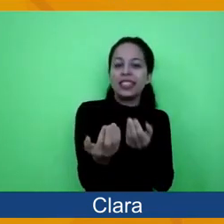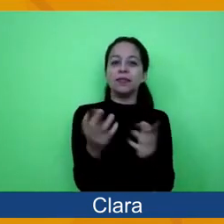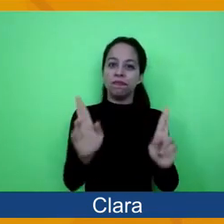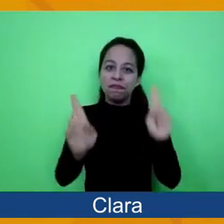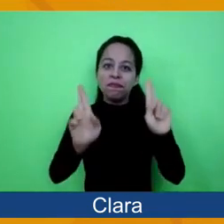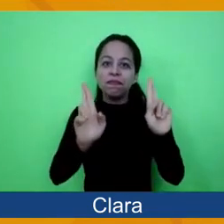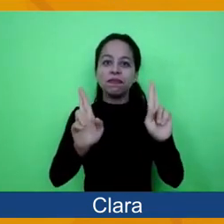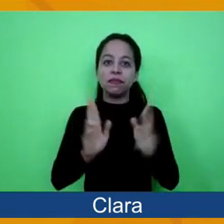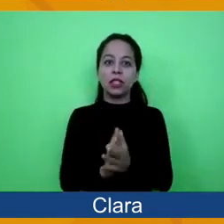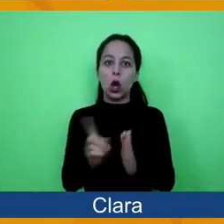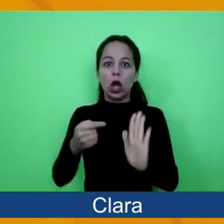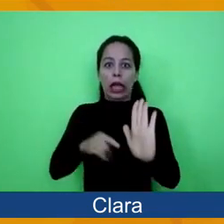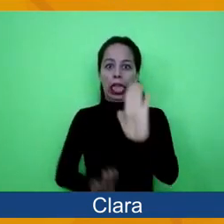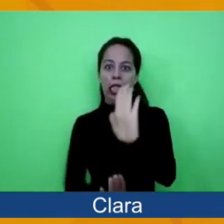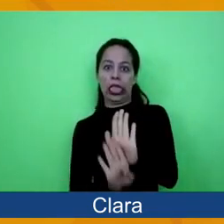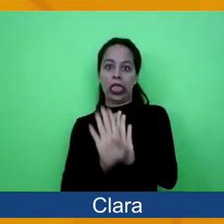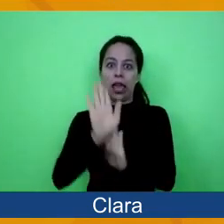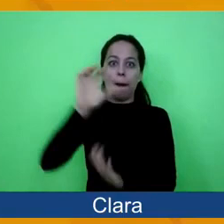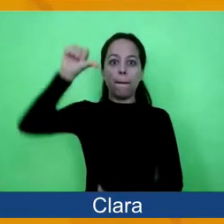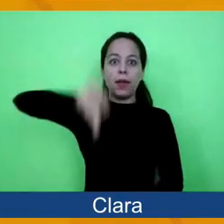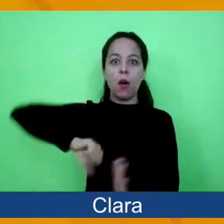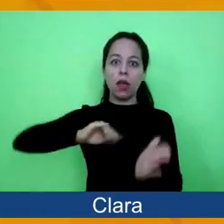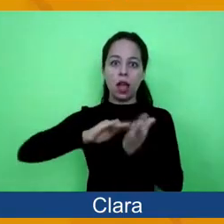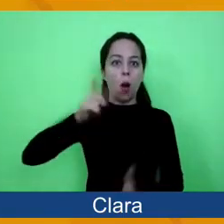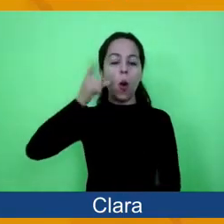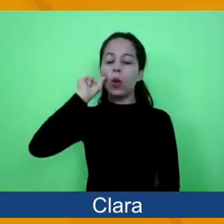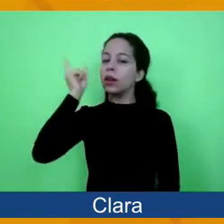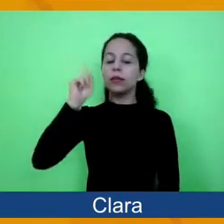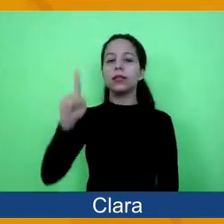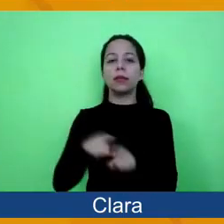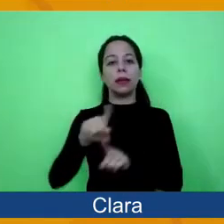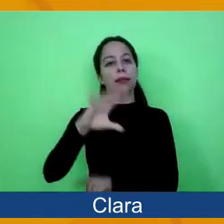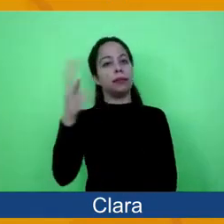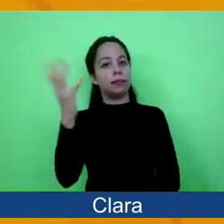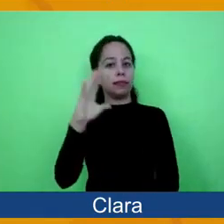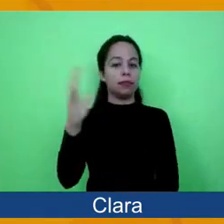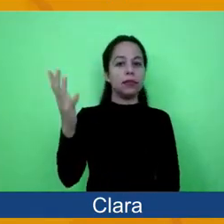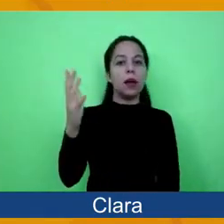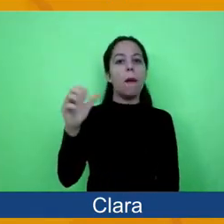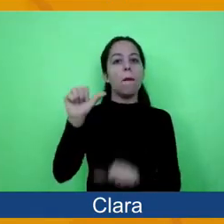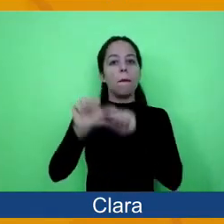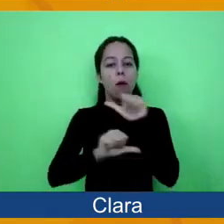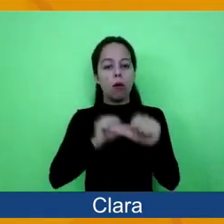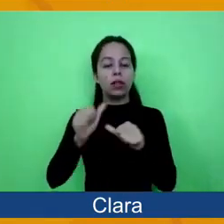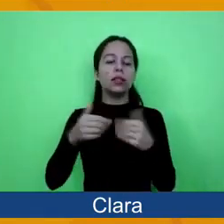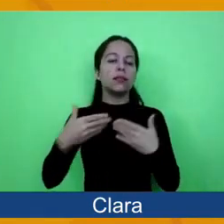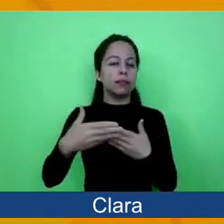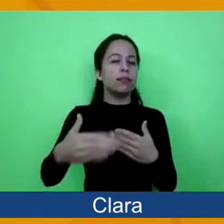destruidor que tínhamos até ontem. E as mudanças climáticas vão agora minimizar com certeza daqui para frente. As boas